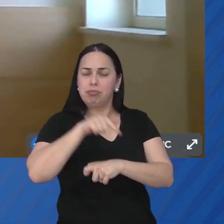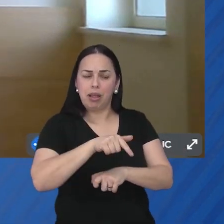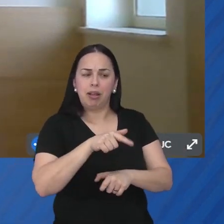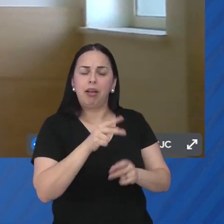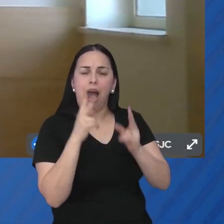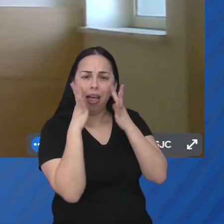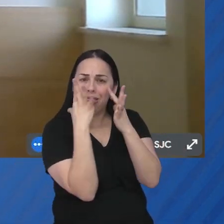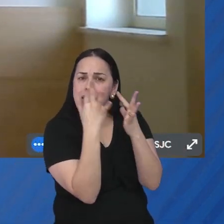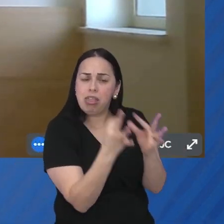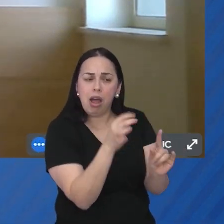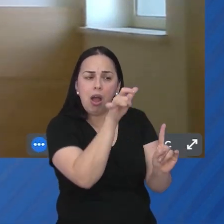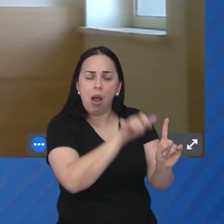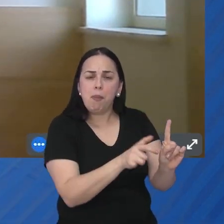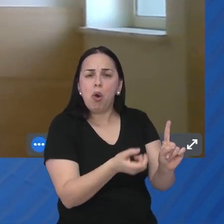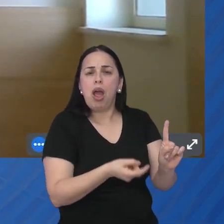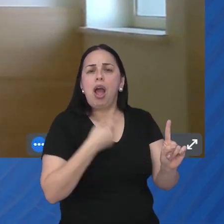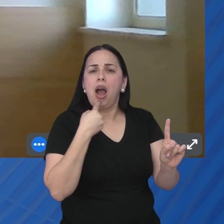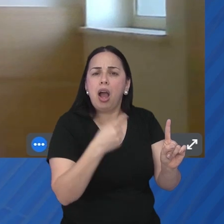a queixa da mulher.